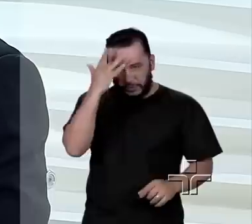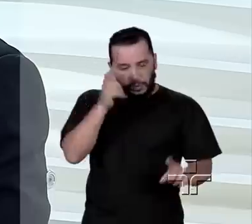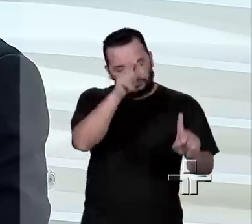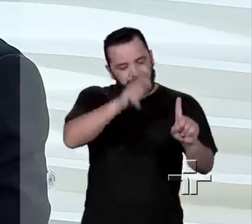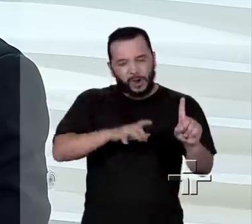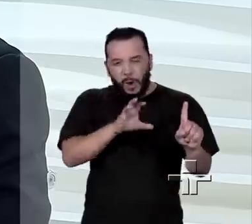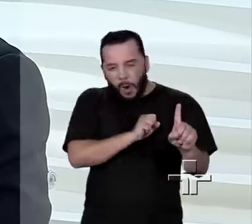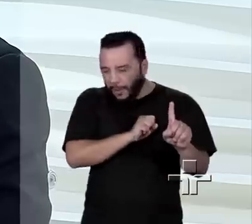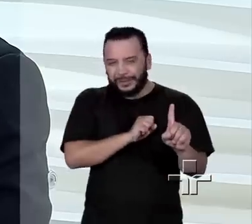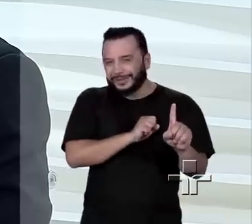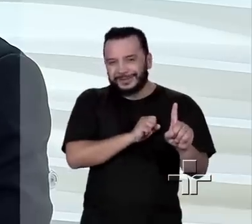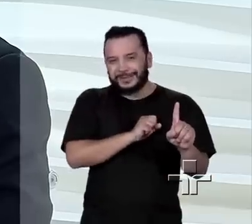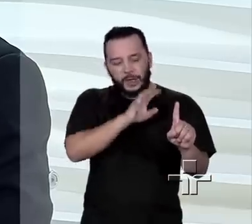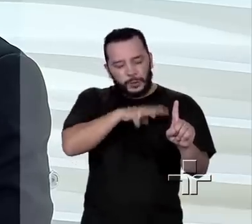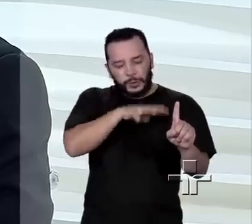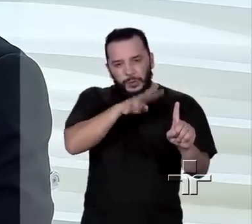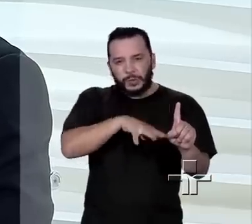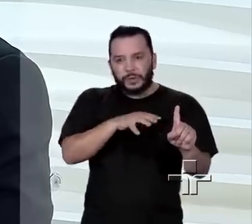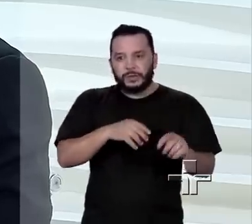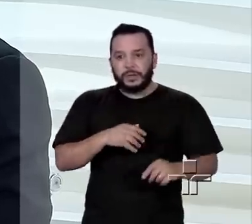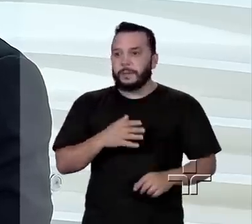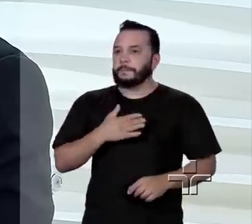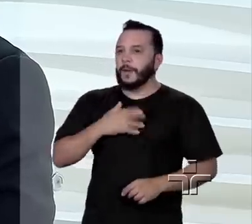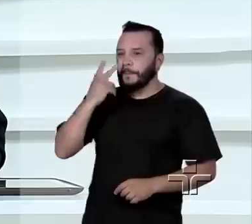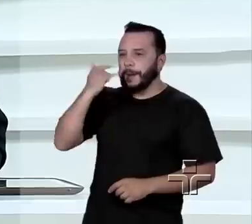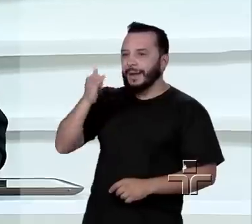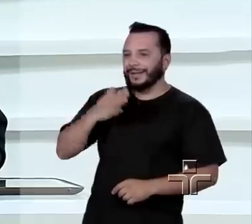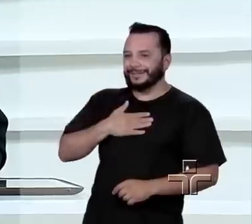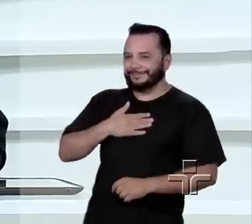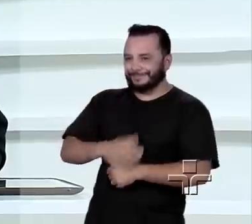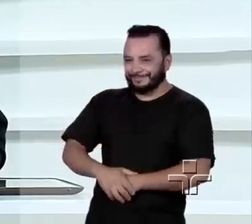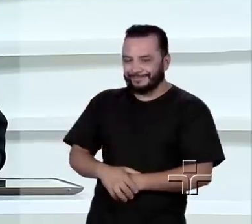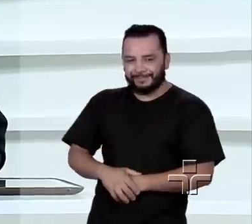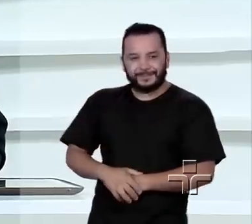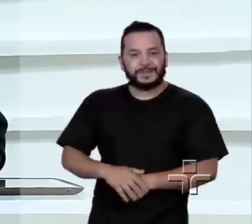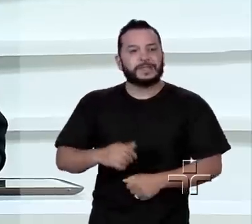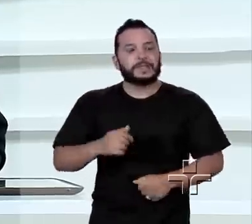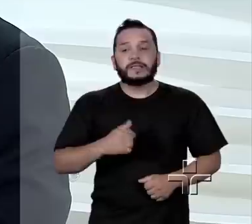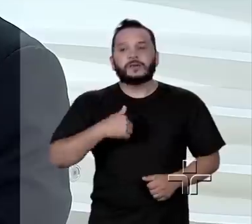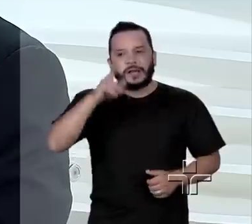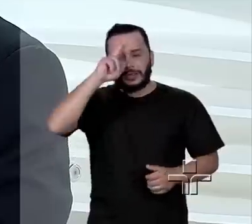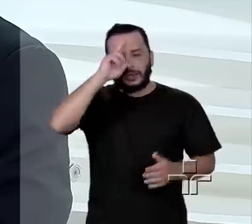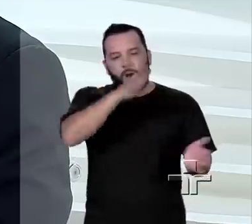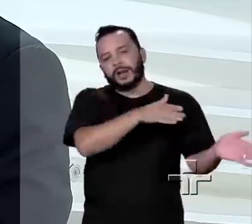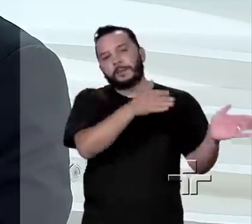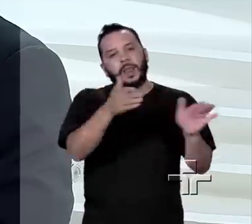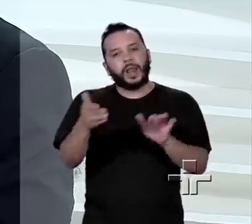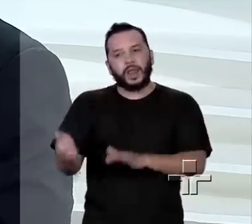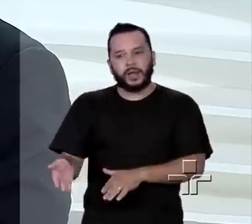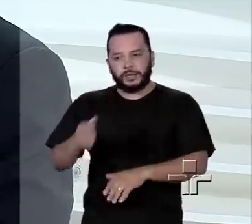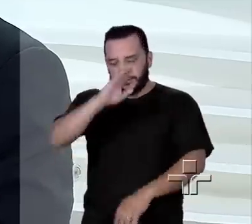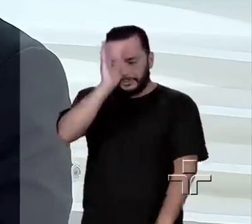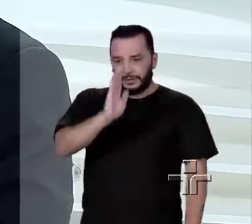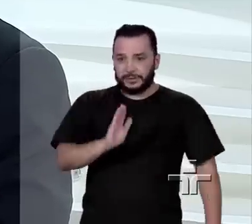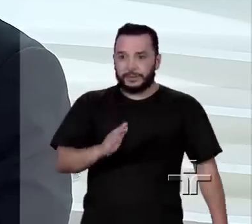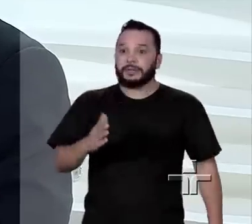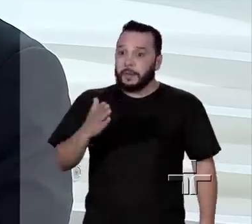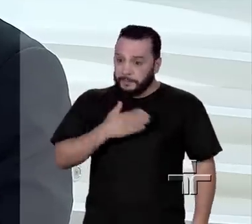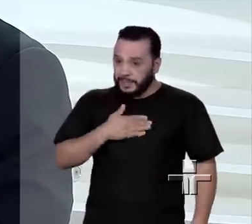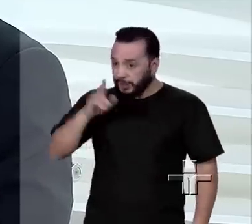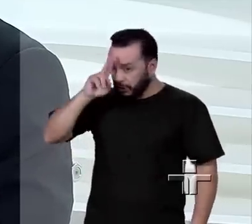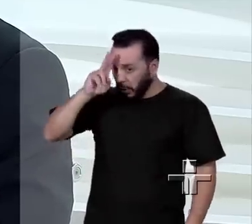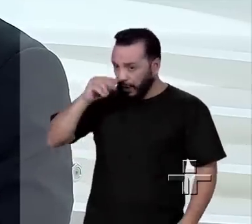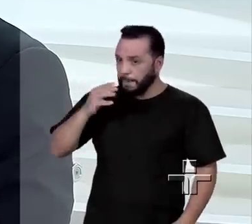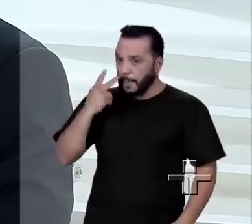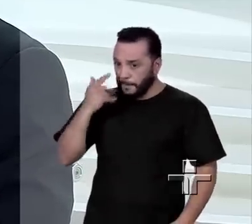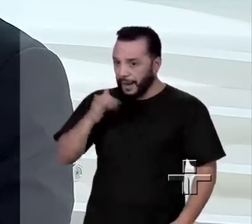seria? Um ídolo? Meu pai. Mas na história, assim, na história do Brasil? Na minha história, meu pai. Na história